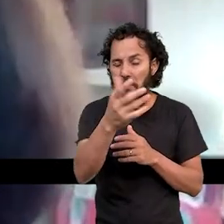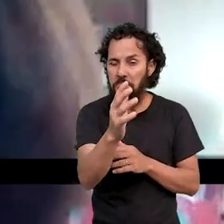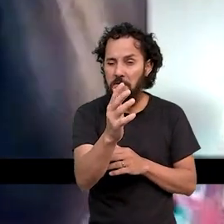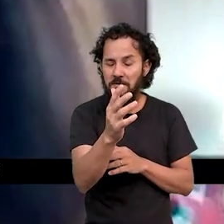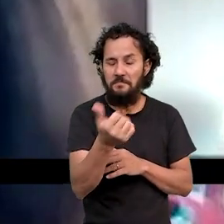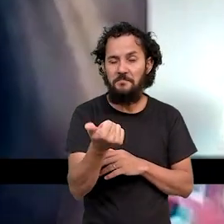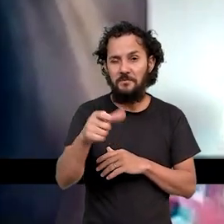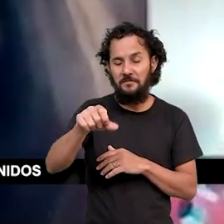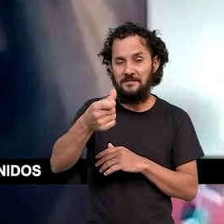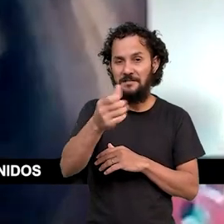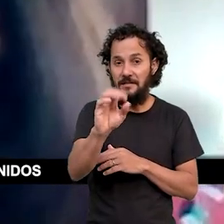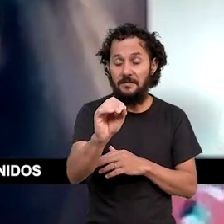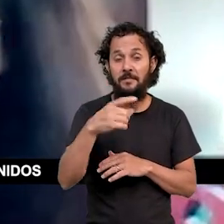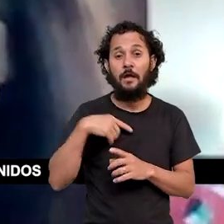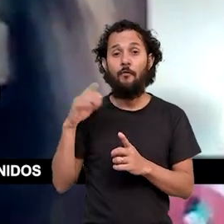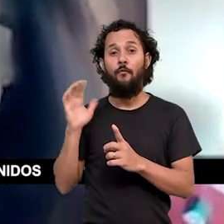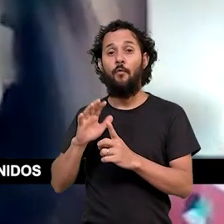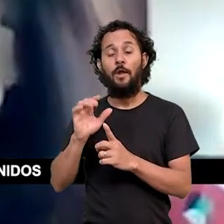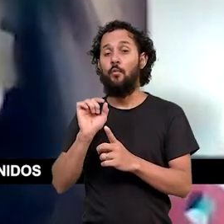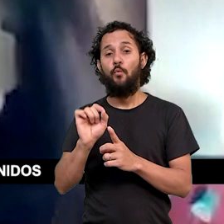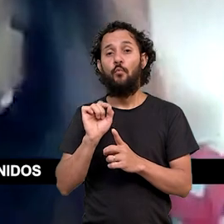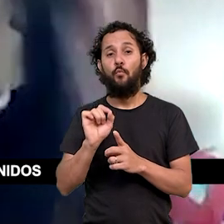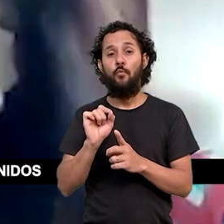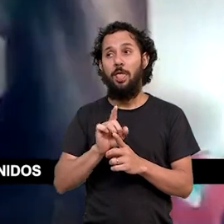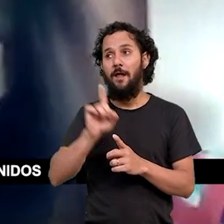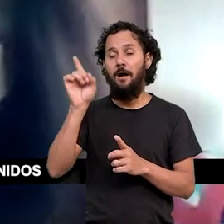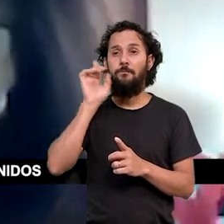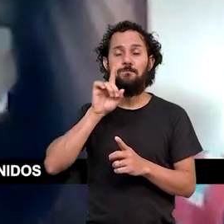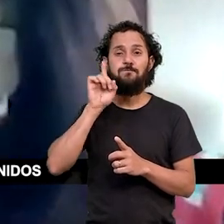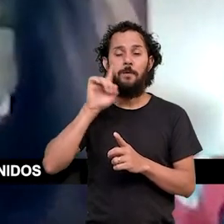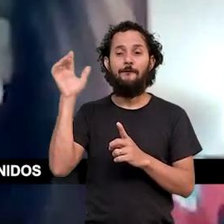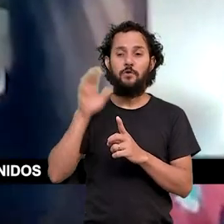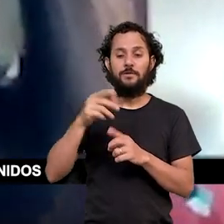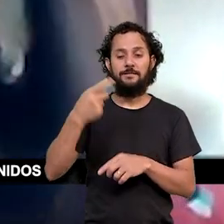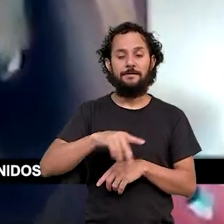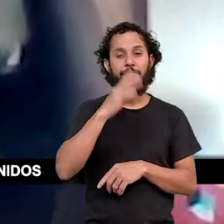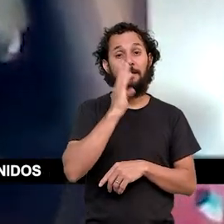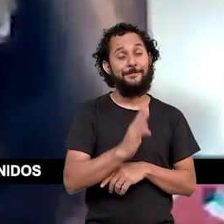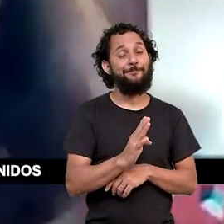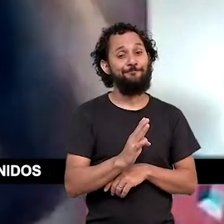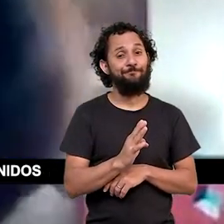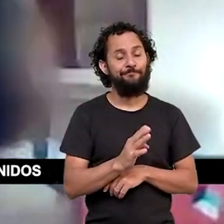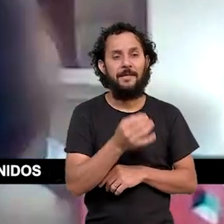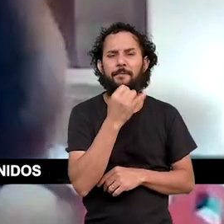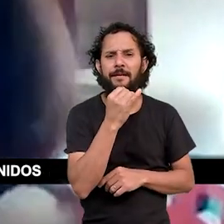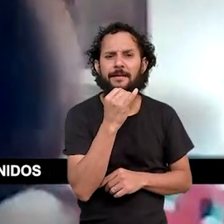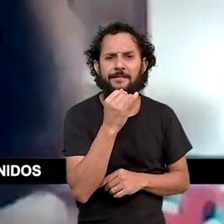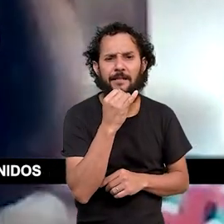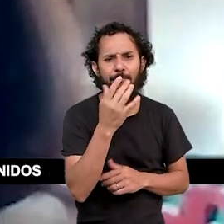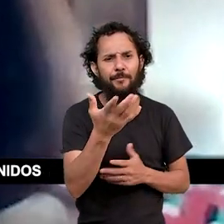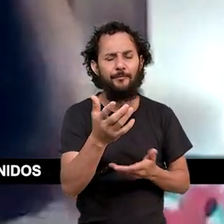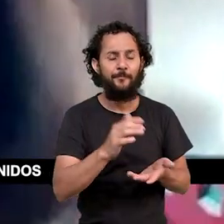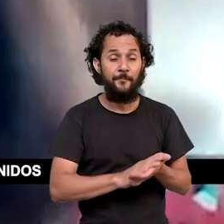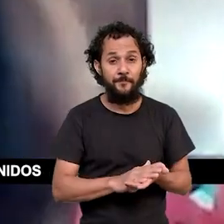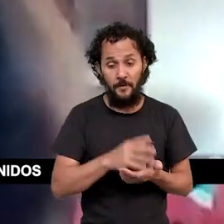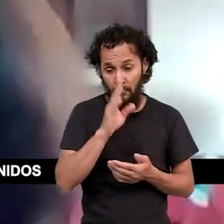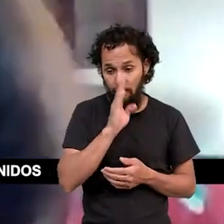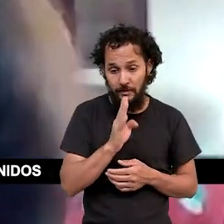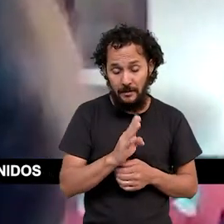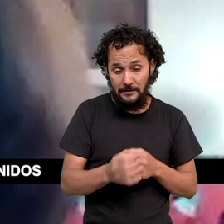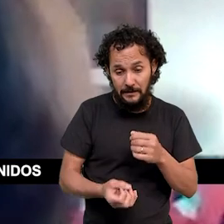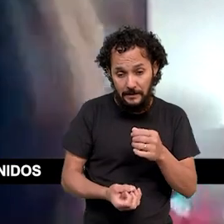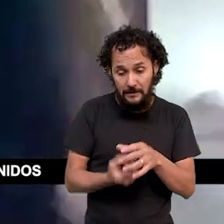50, 60, a influência dos Estados Unidos. Tá? Por exemplo, O